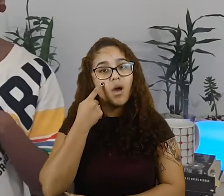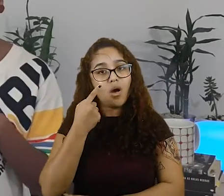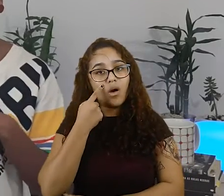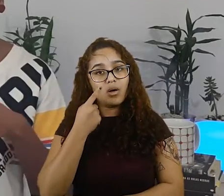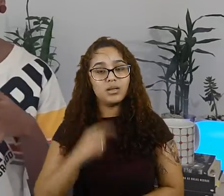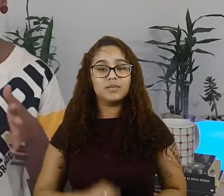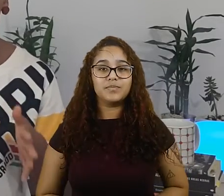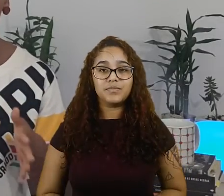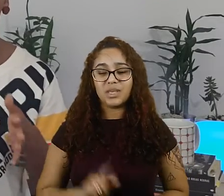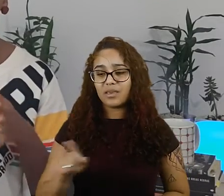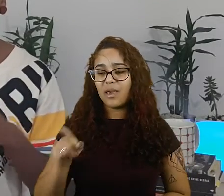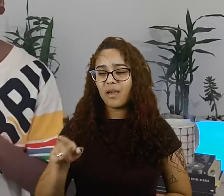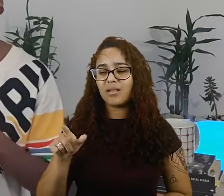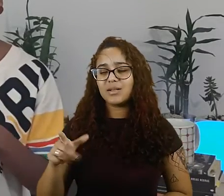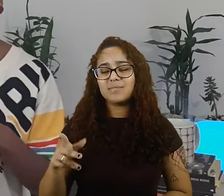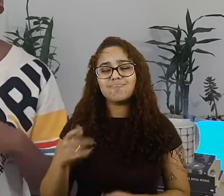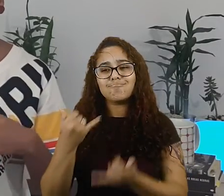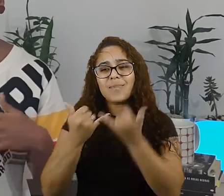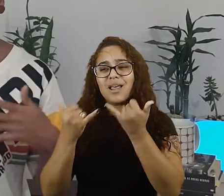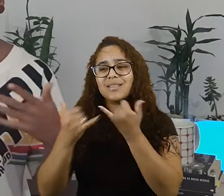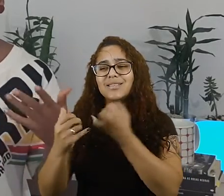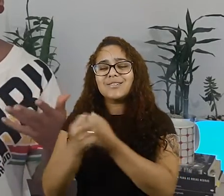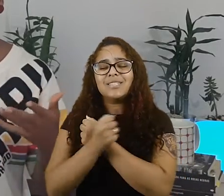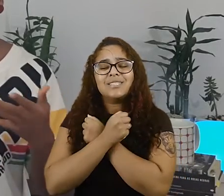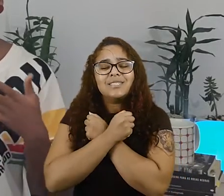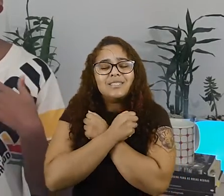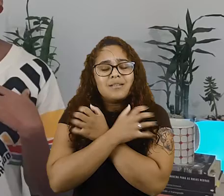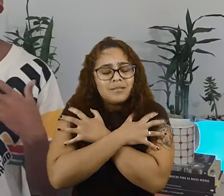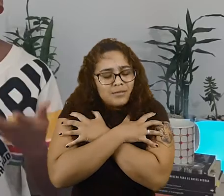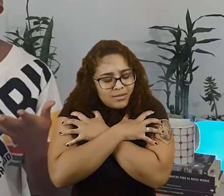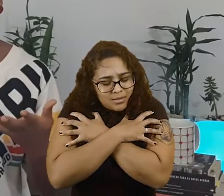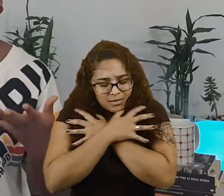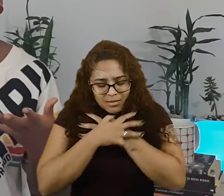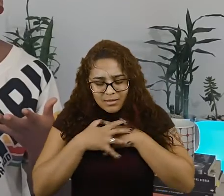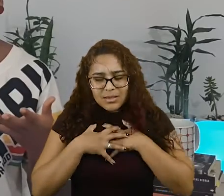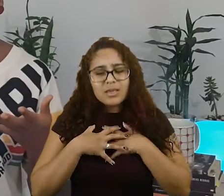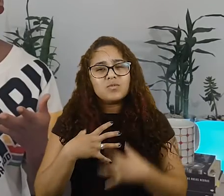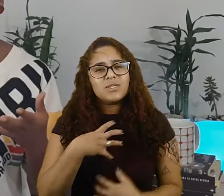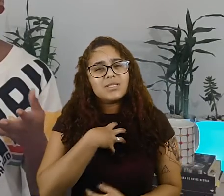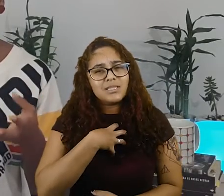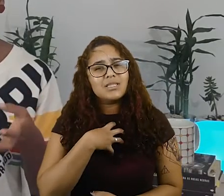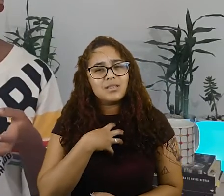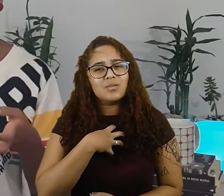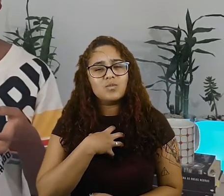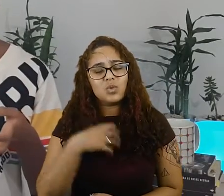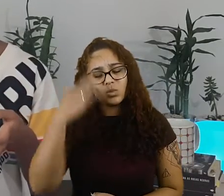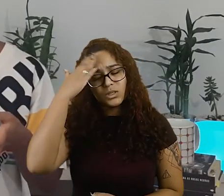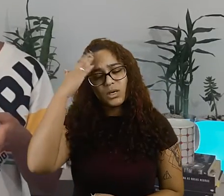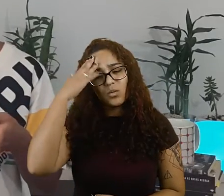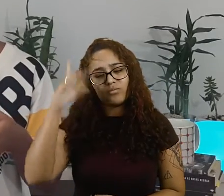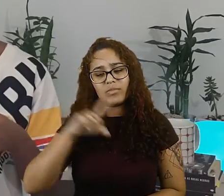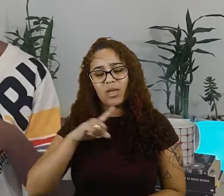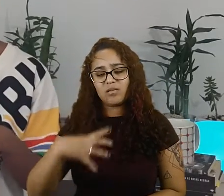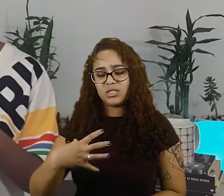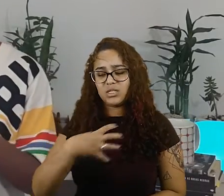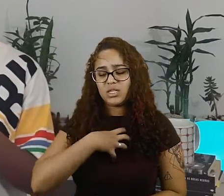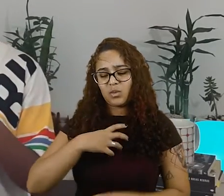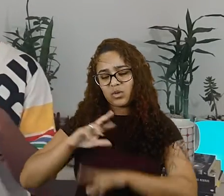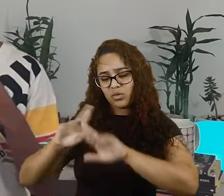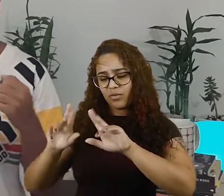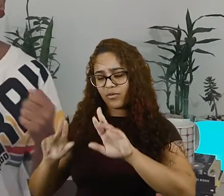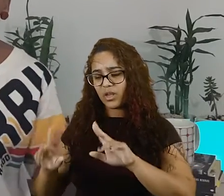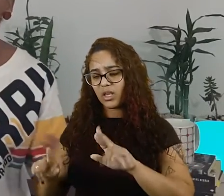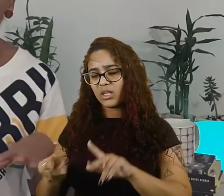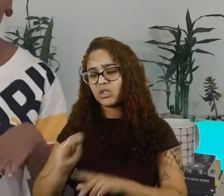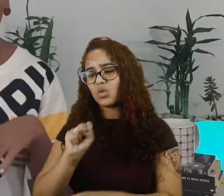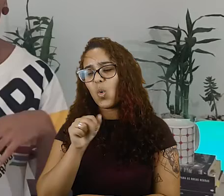Entrem lá no site, dêem uma olhada. E elas de alguma forma me abraçam, né? Mesmo quando os textos são mais duros, mesmo quando